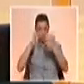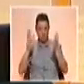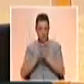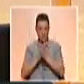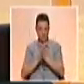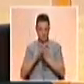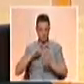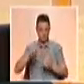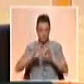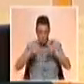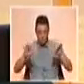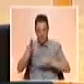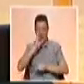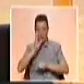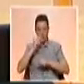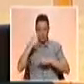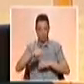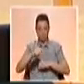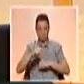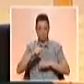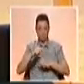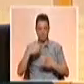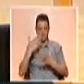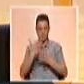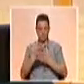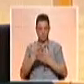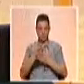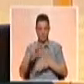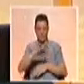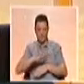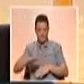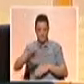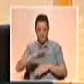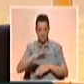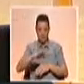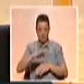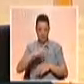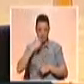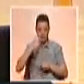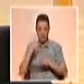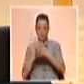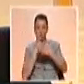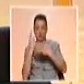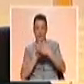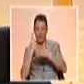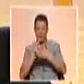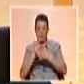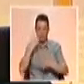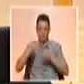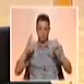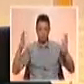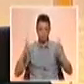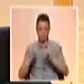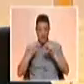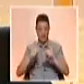país. E uma das questões mais prementes são precisamente nos aglomerados populacionais mais isolados, com menor dimensão. Estas